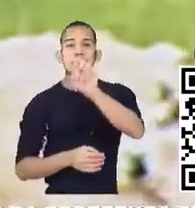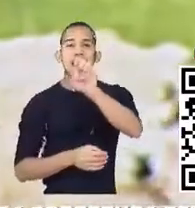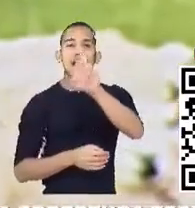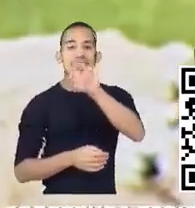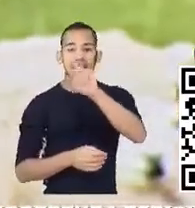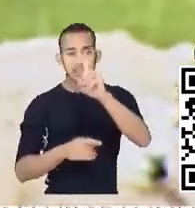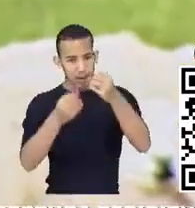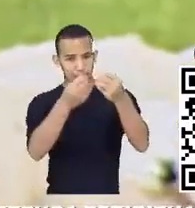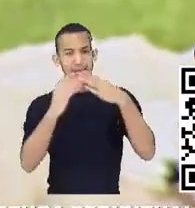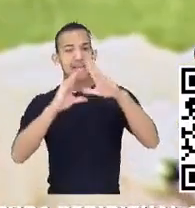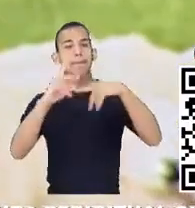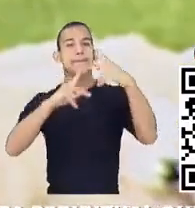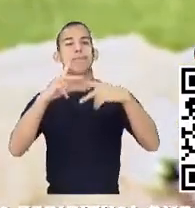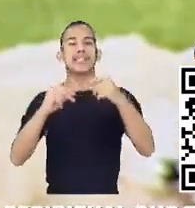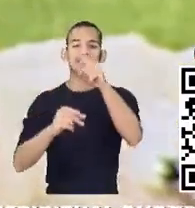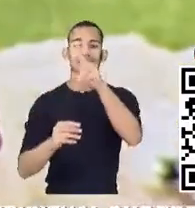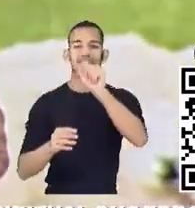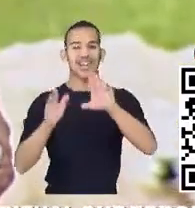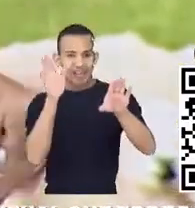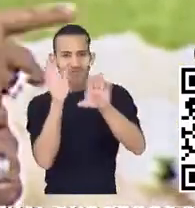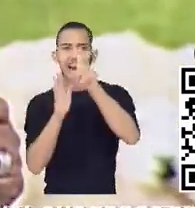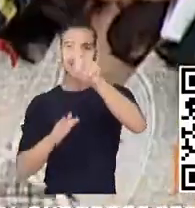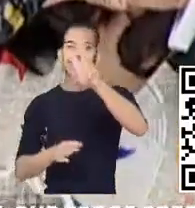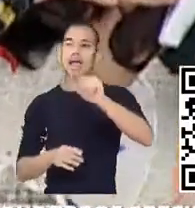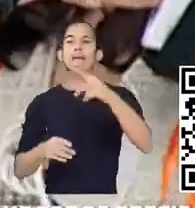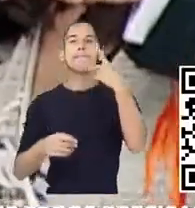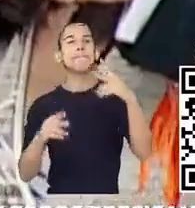mandasse presente, a senhora ia chegar lá e ia cacetar ela.